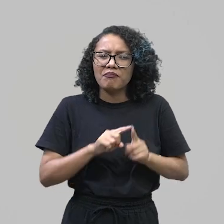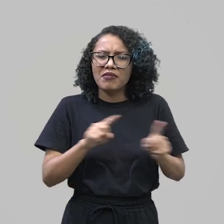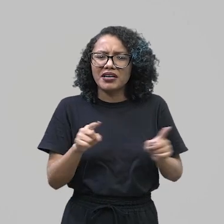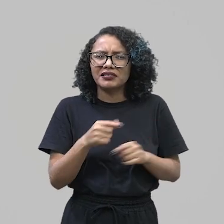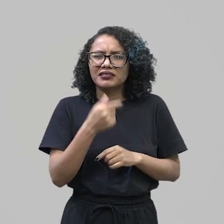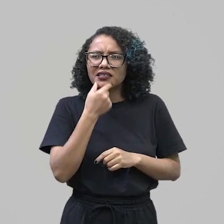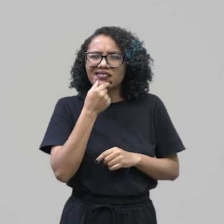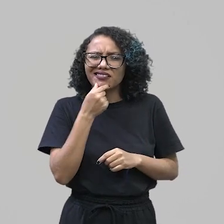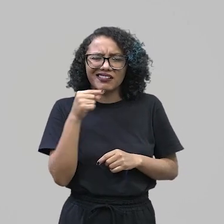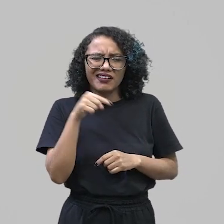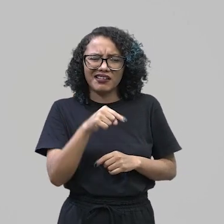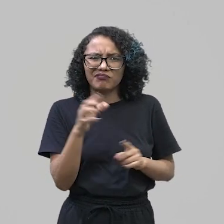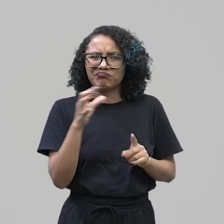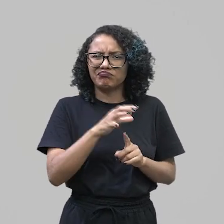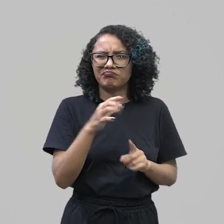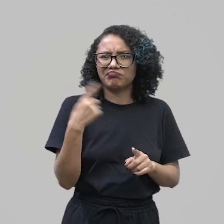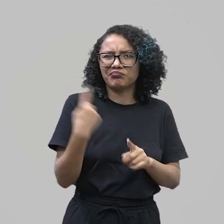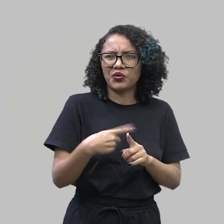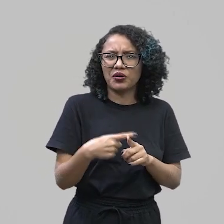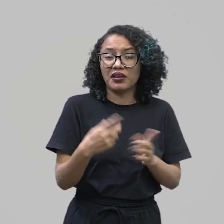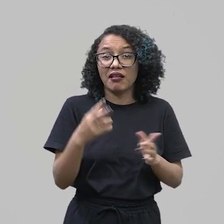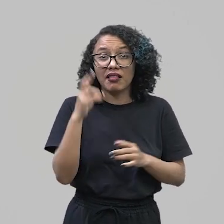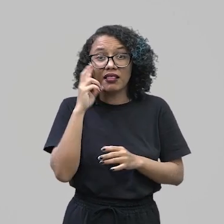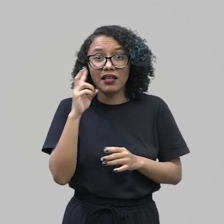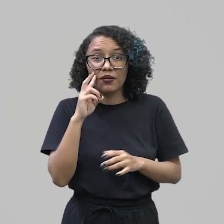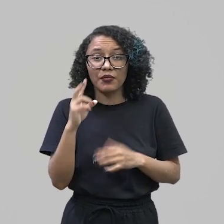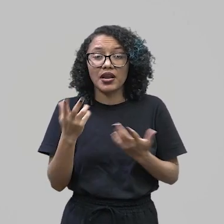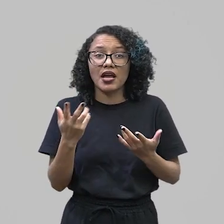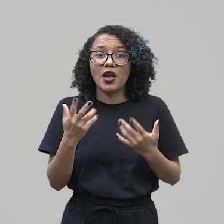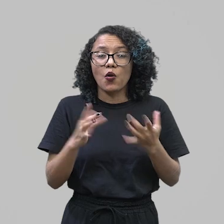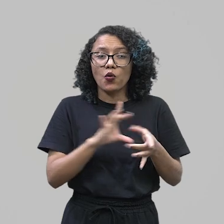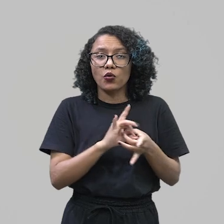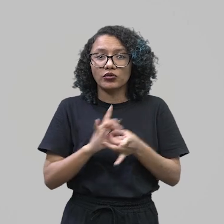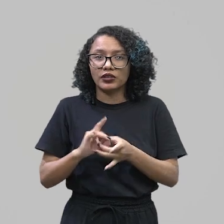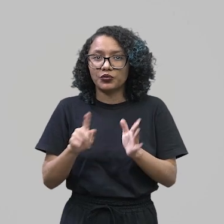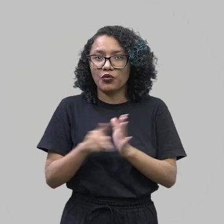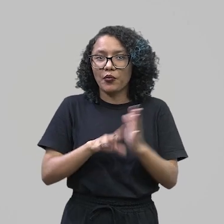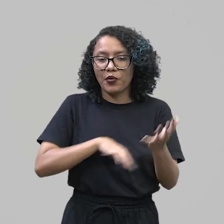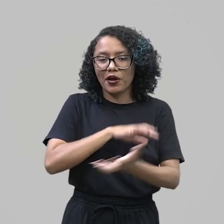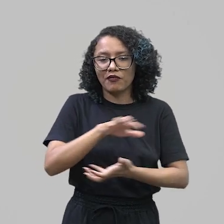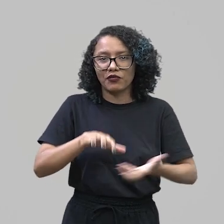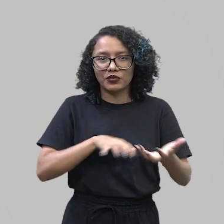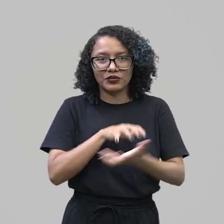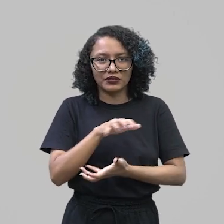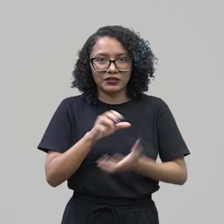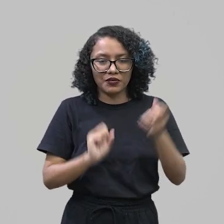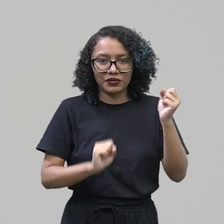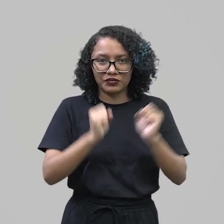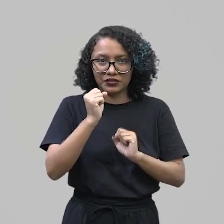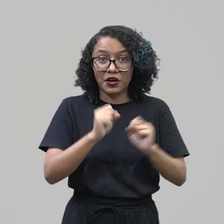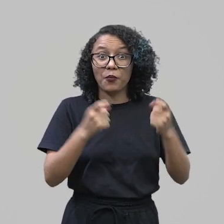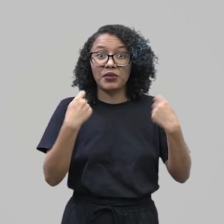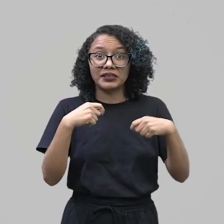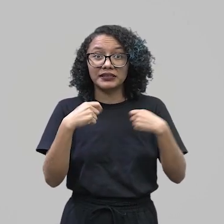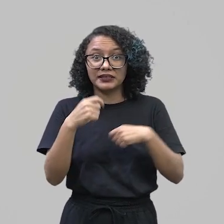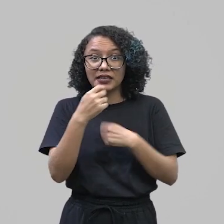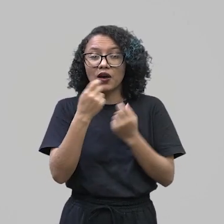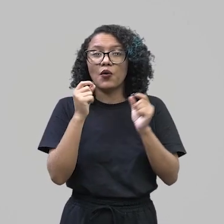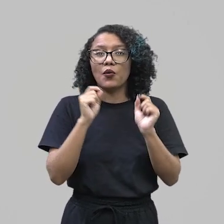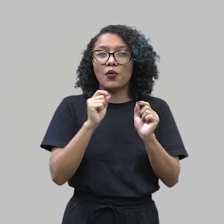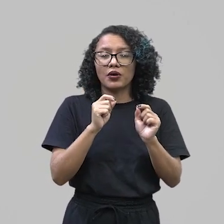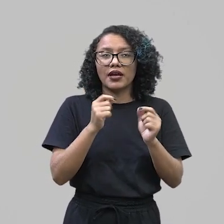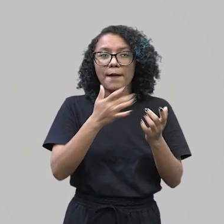Inglaterra? Lembrem que nós estamos no contexto ali da Revolução Industrial. É necessário ter mercado consumidor, é necessário